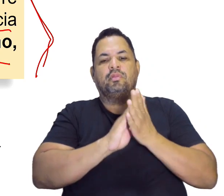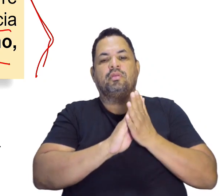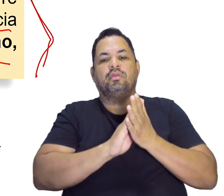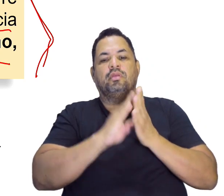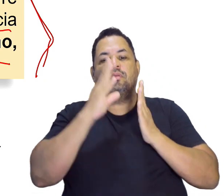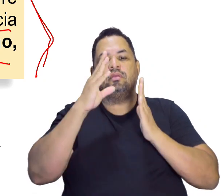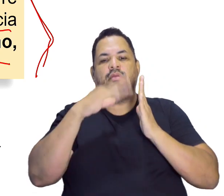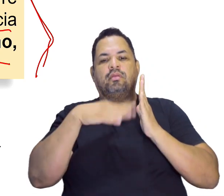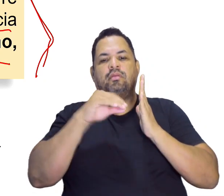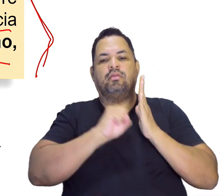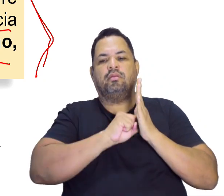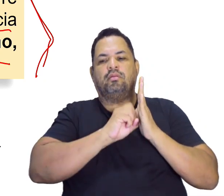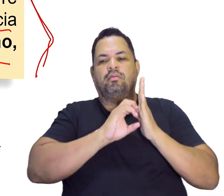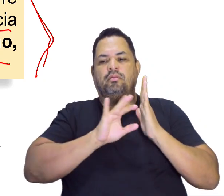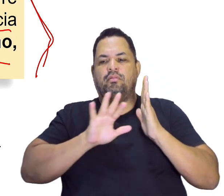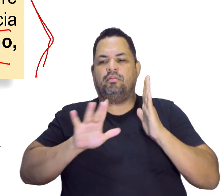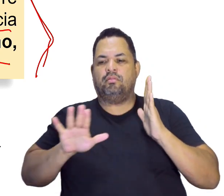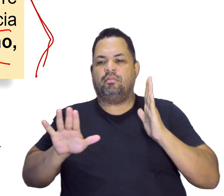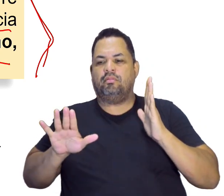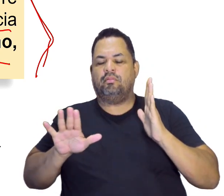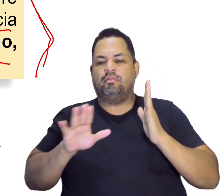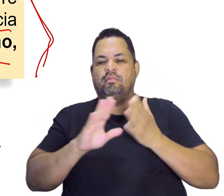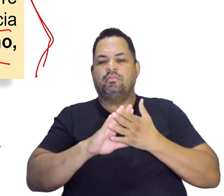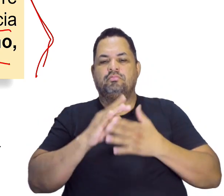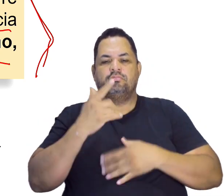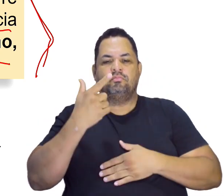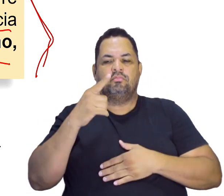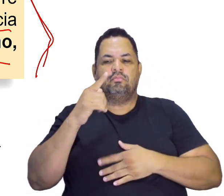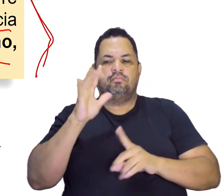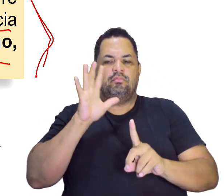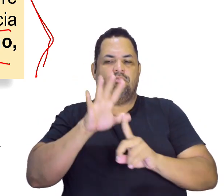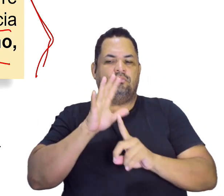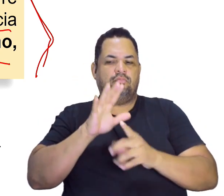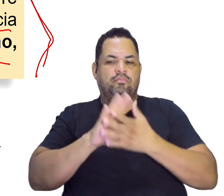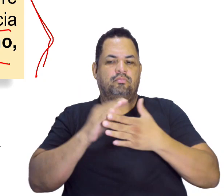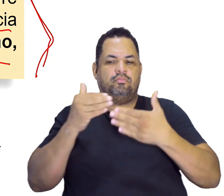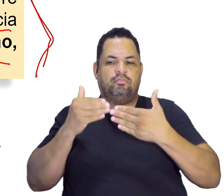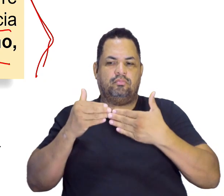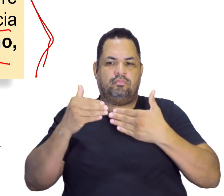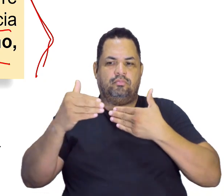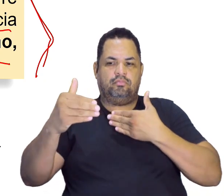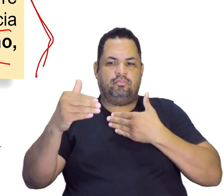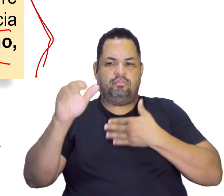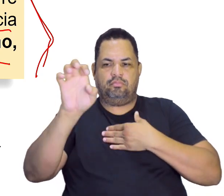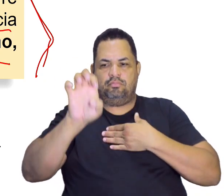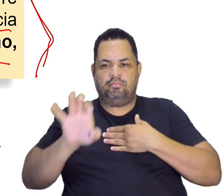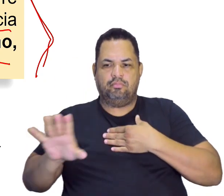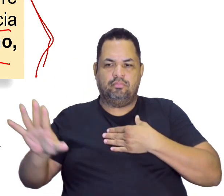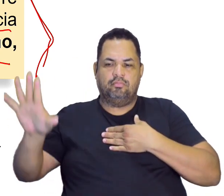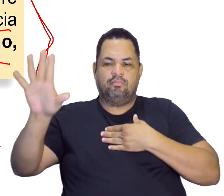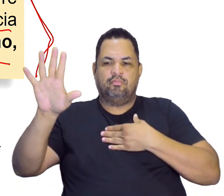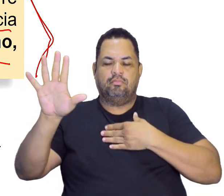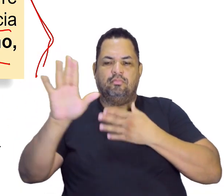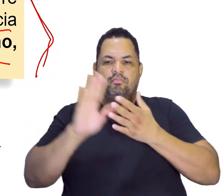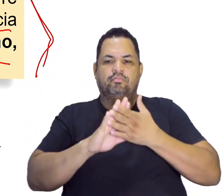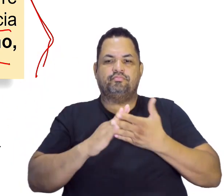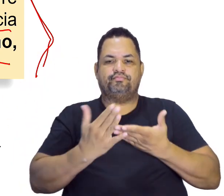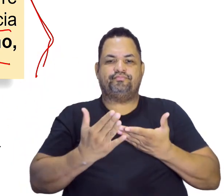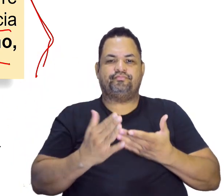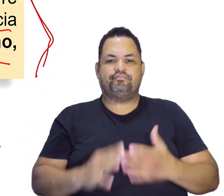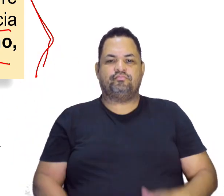surrealismo, ou seja, sem a influência das vanguardas. Eu acho discutível